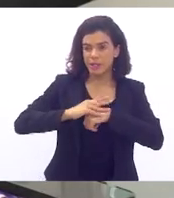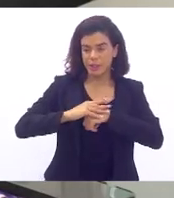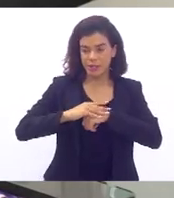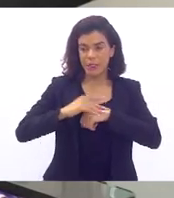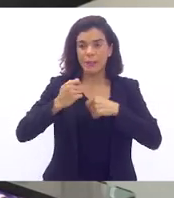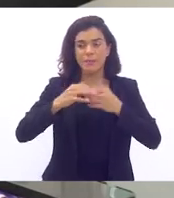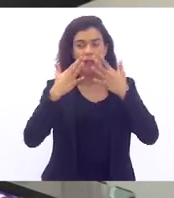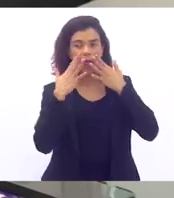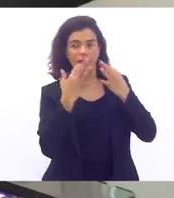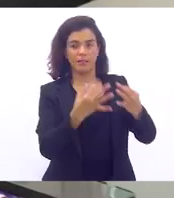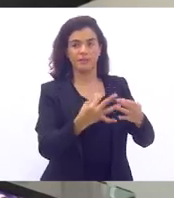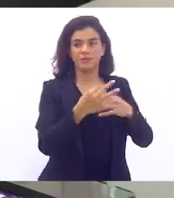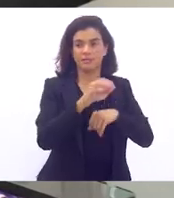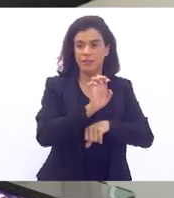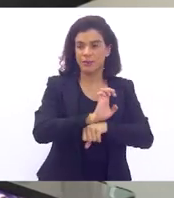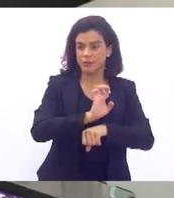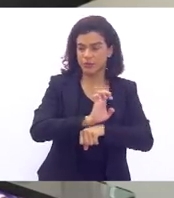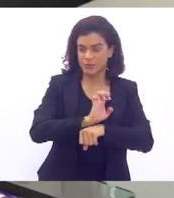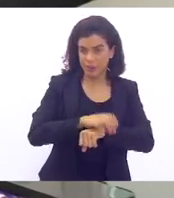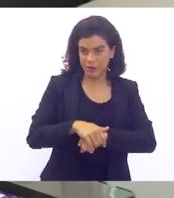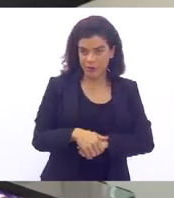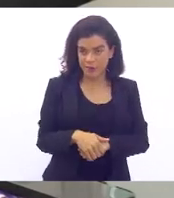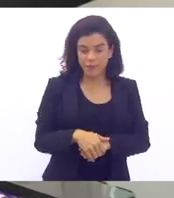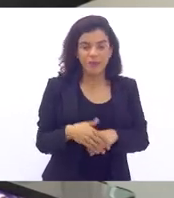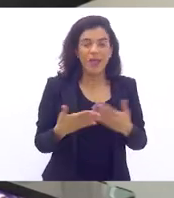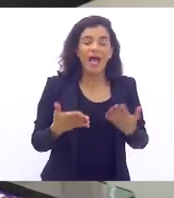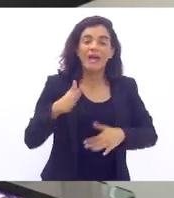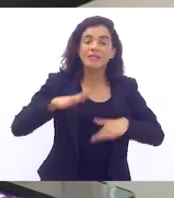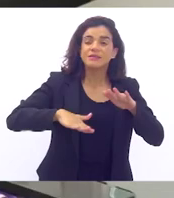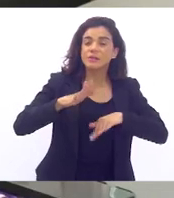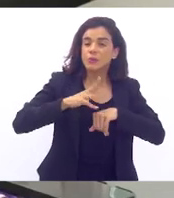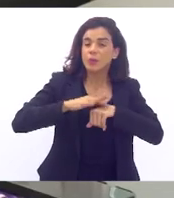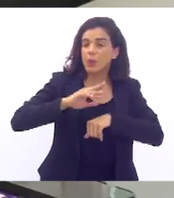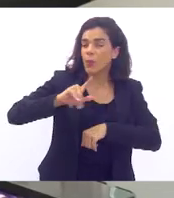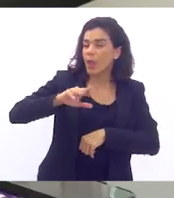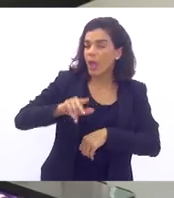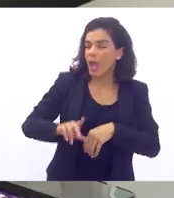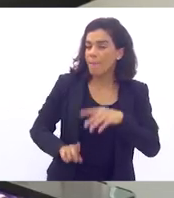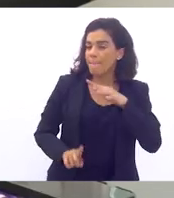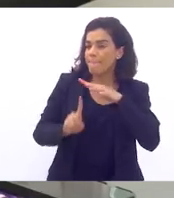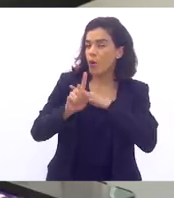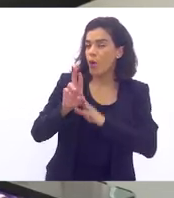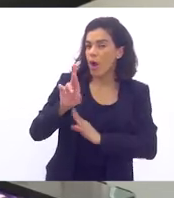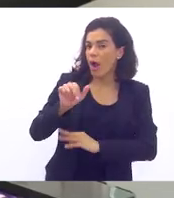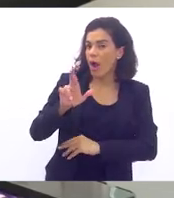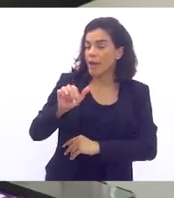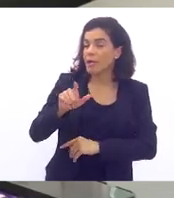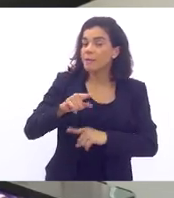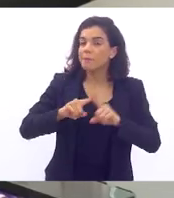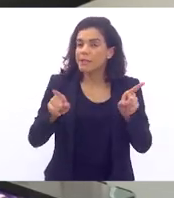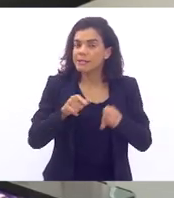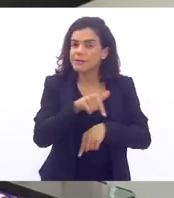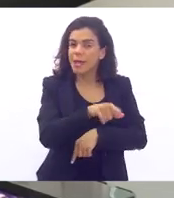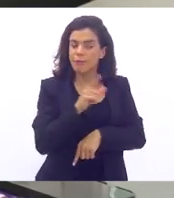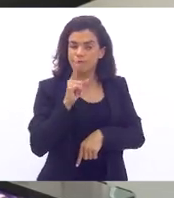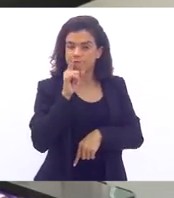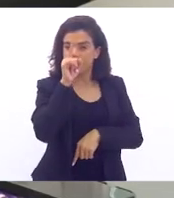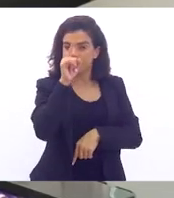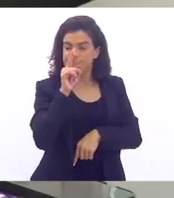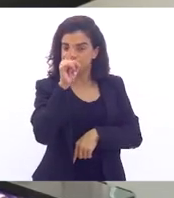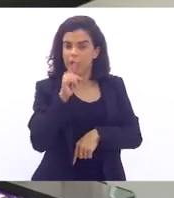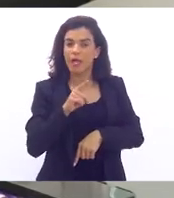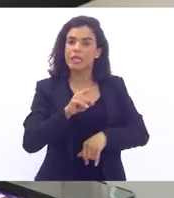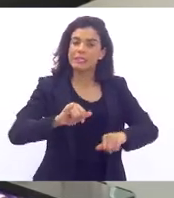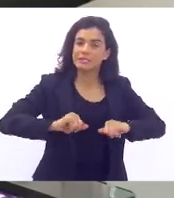do poder público às vezes não tão raras assim mas silenciosos que muitas vezes sofrem